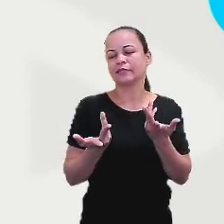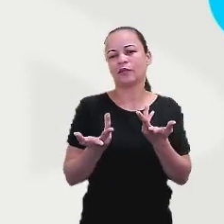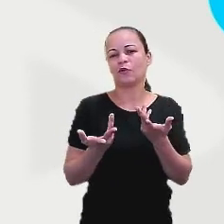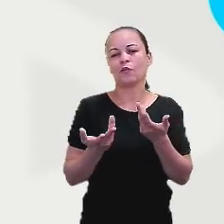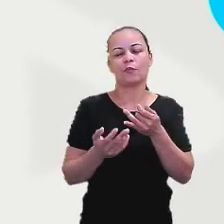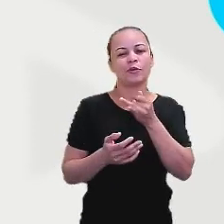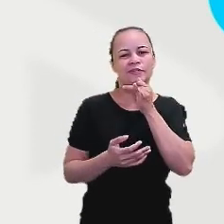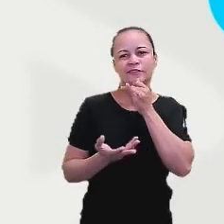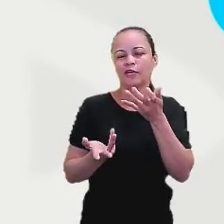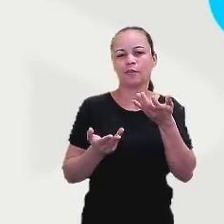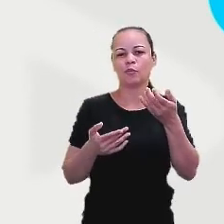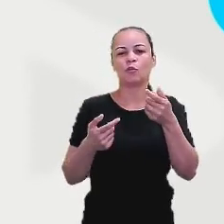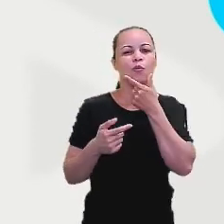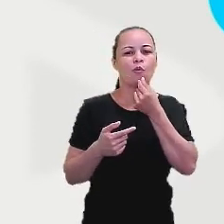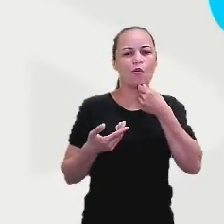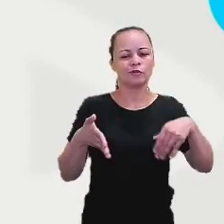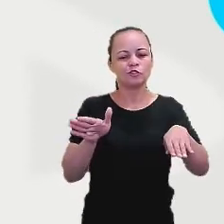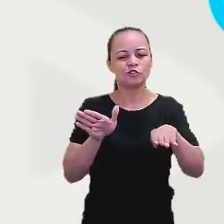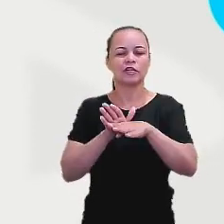lugar.